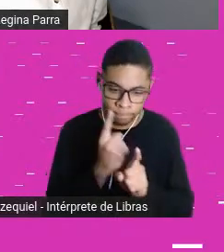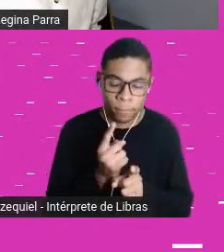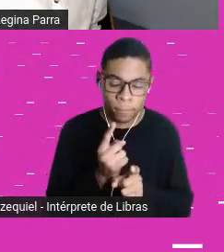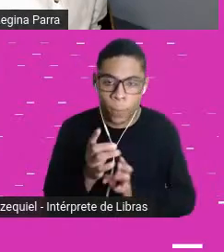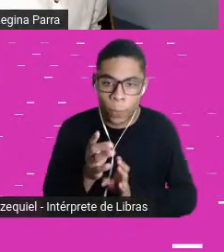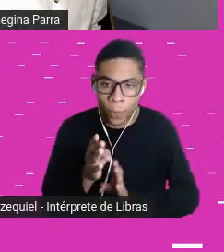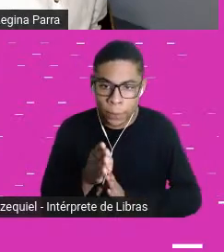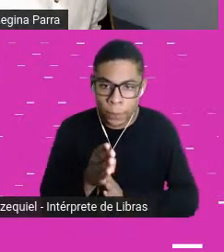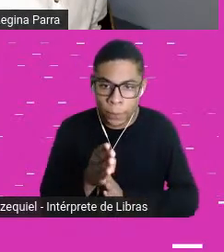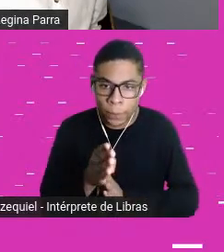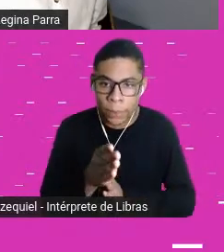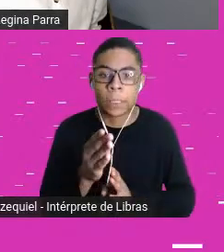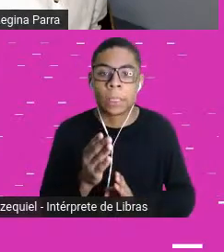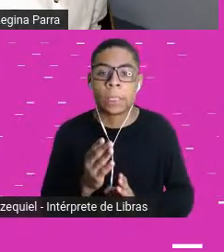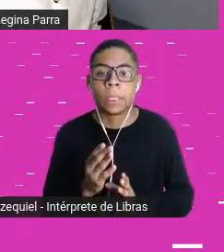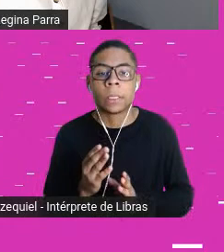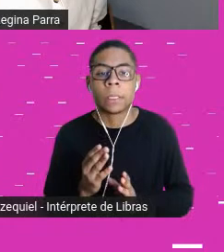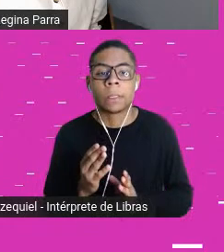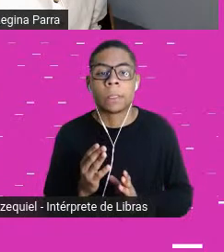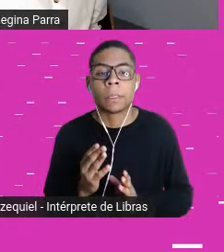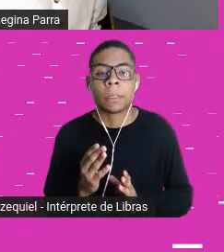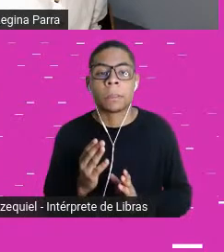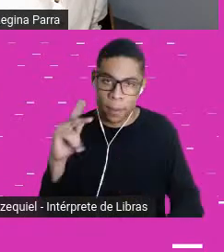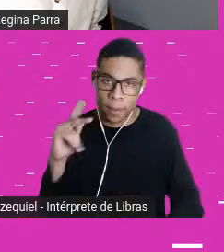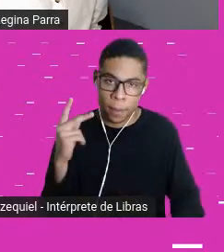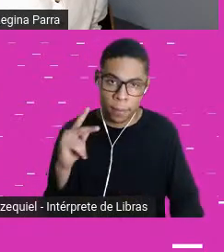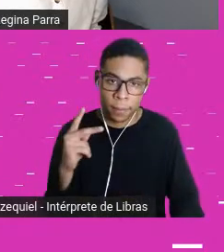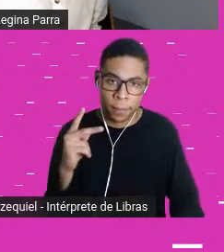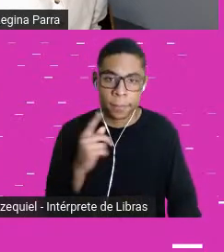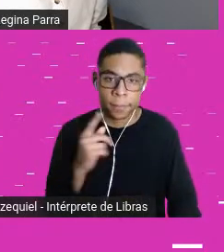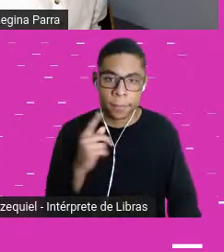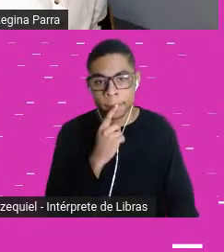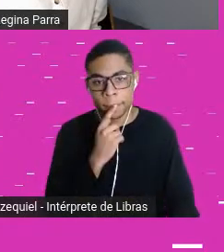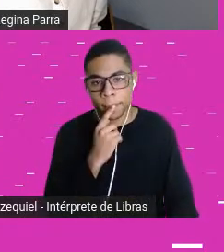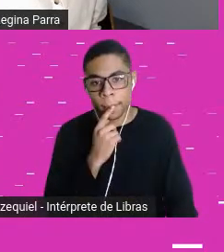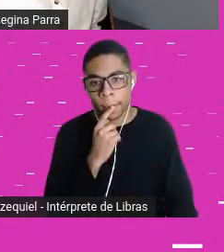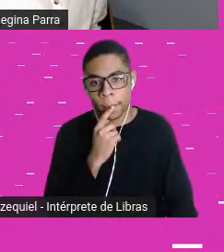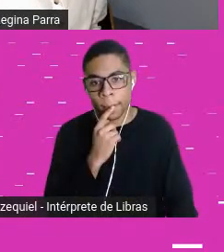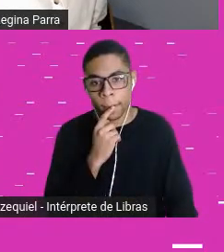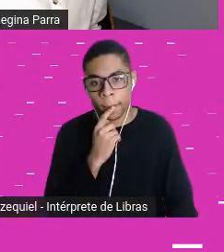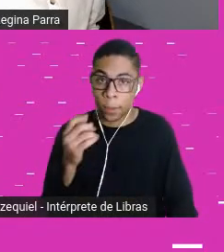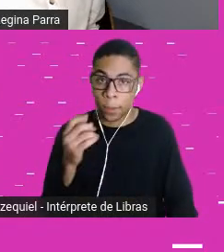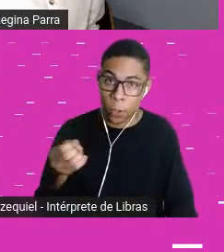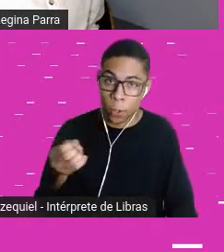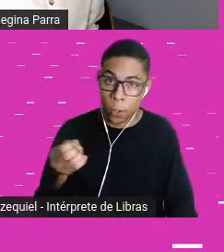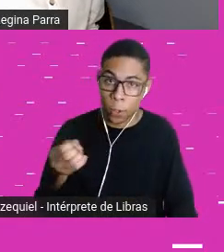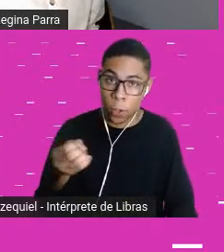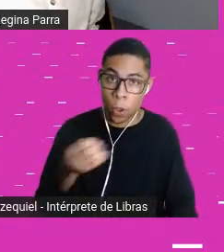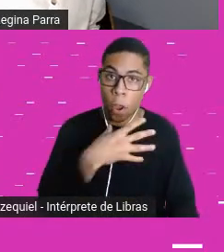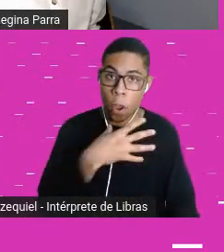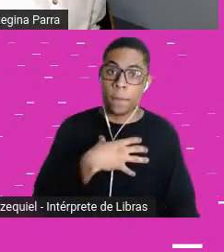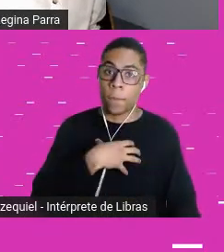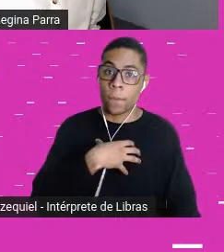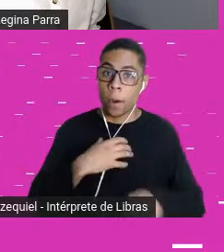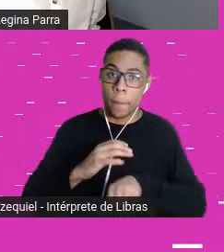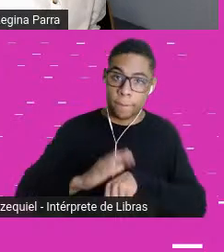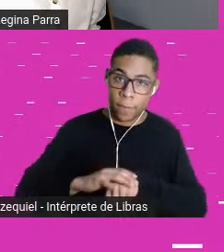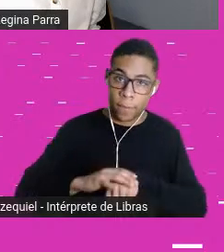nessa condução dele, dessa nova forma de fazer. O que era, na verdade,